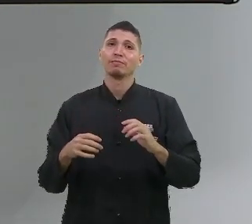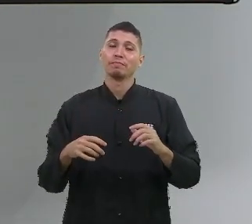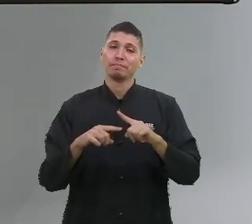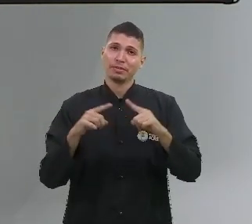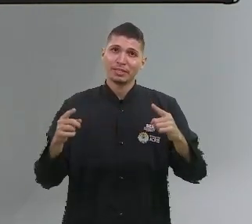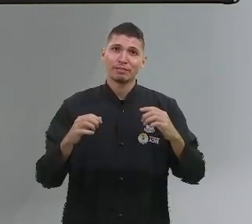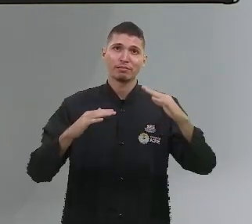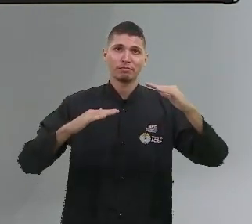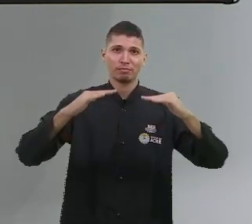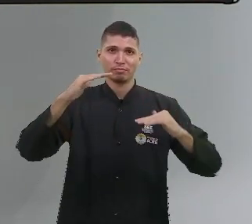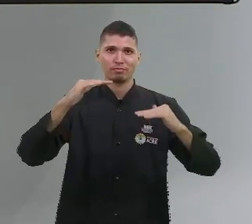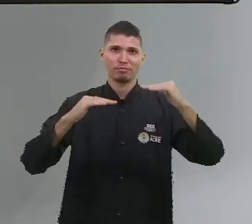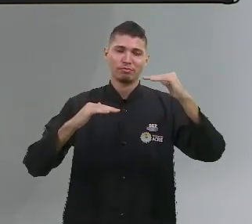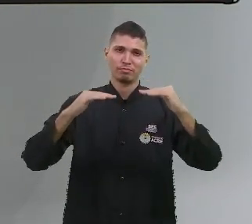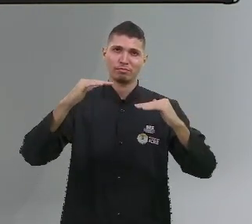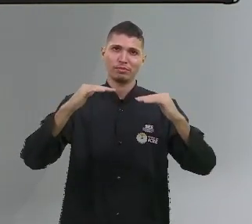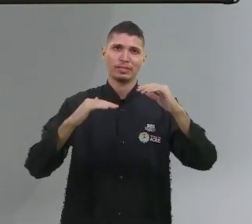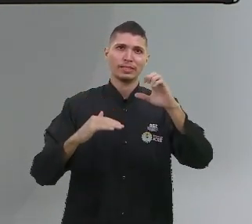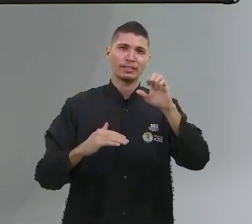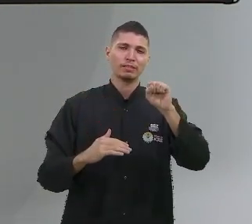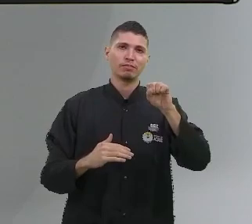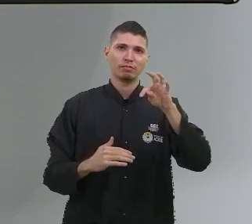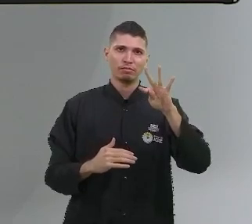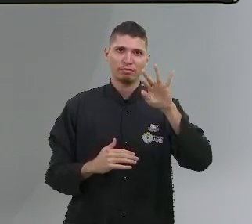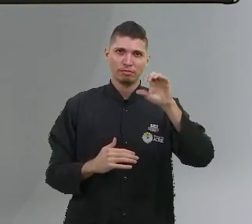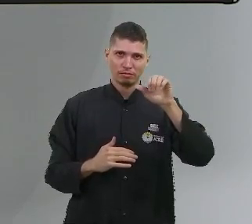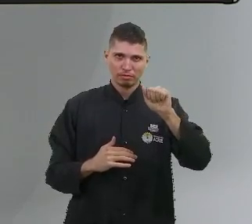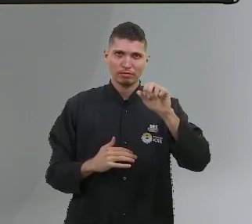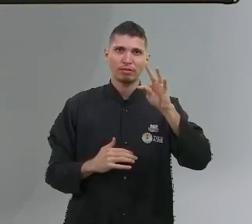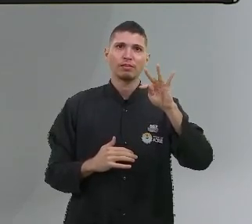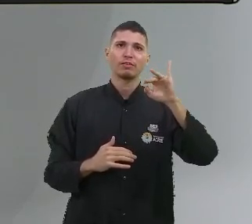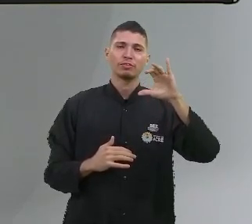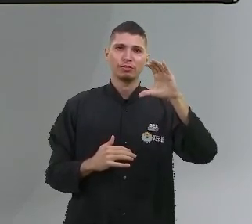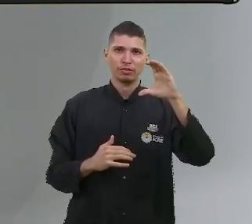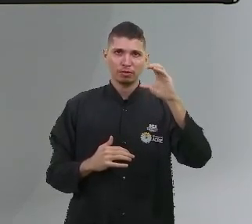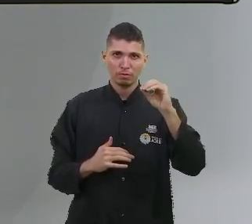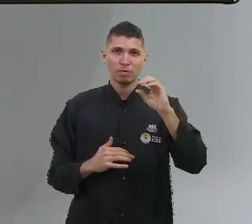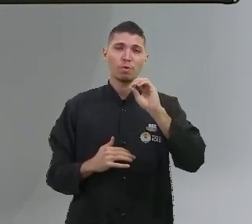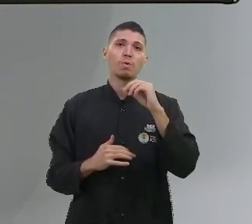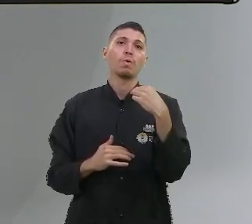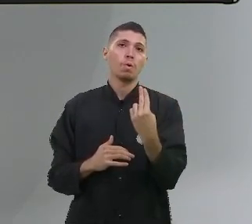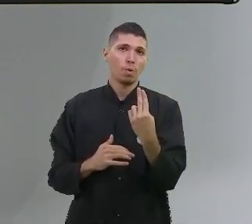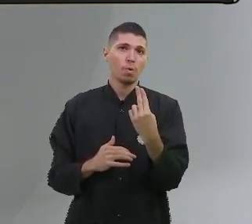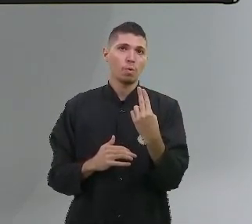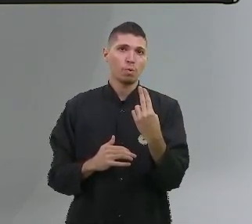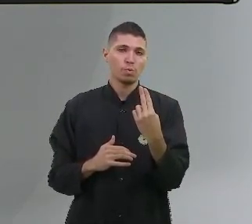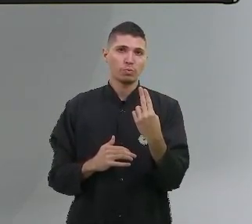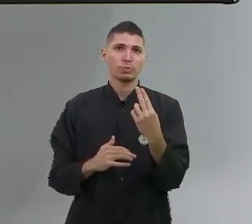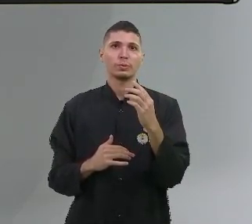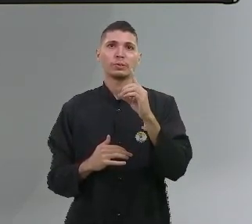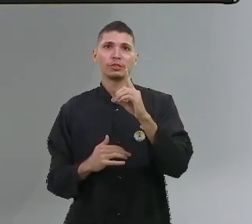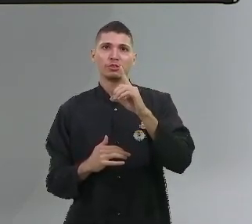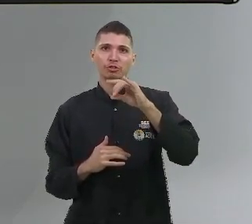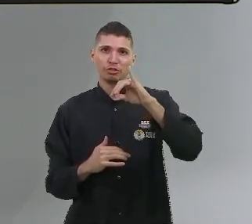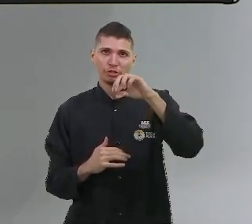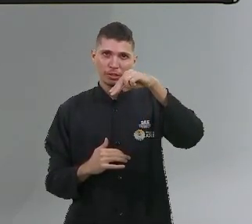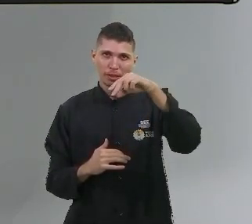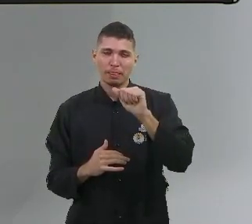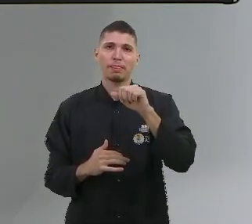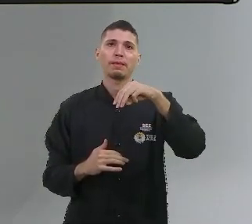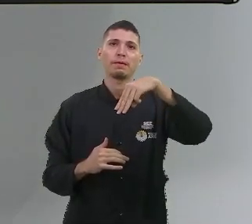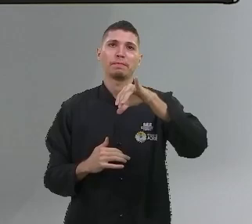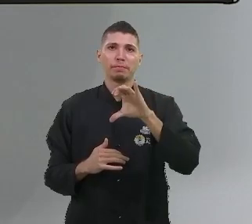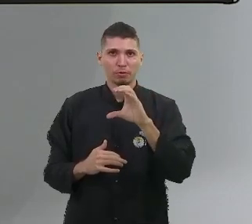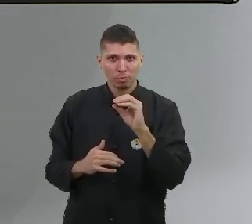estático ou dinâmico, Ou seja, parado, dizemos assim, em repouso ou em movimento, tá